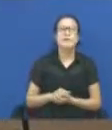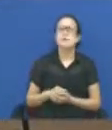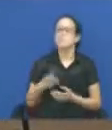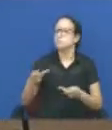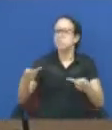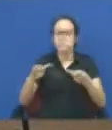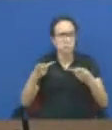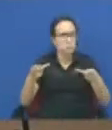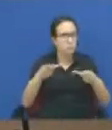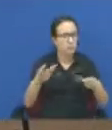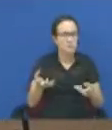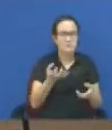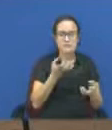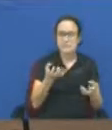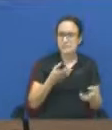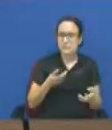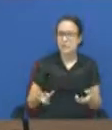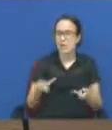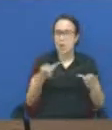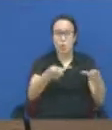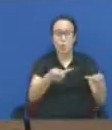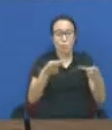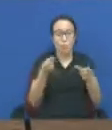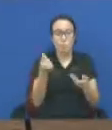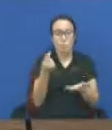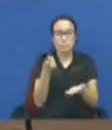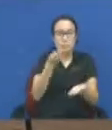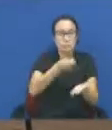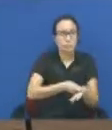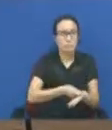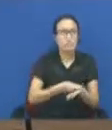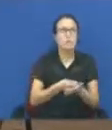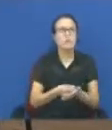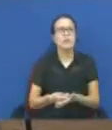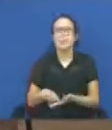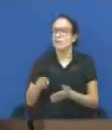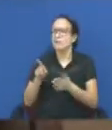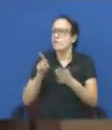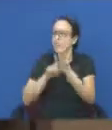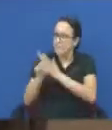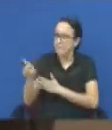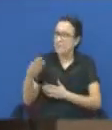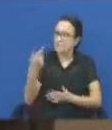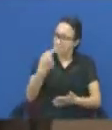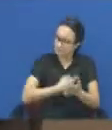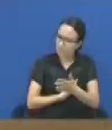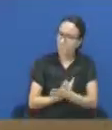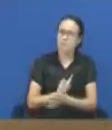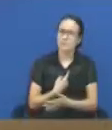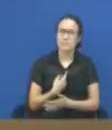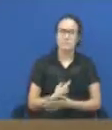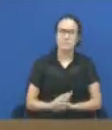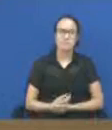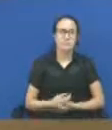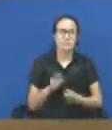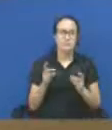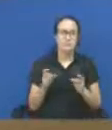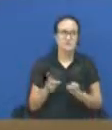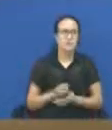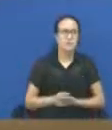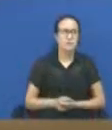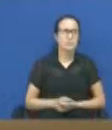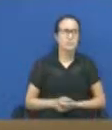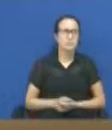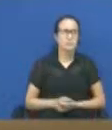quem desejar os convites, candidatos, pode procurar comigo. Obrigado, senhor. Questão de